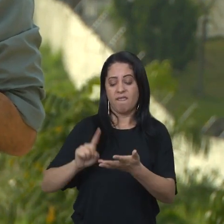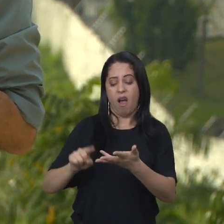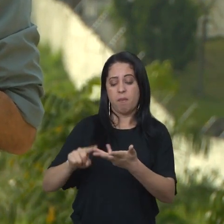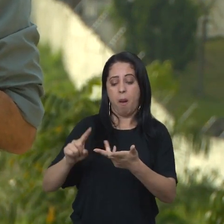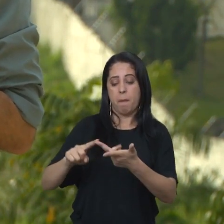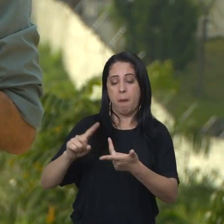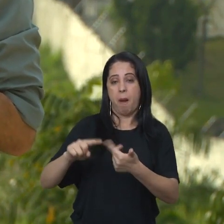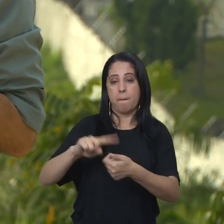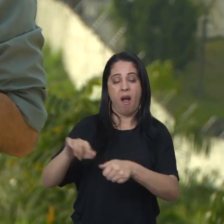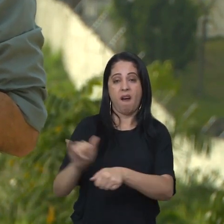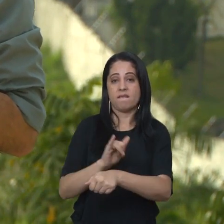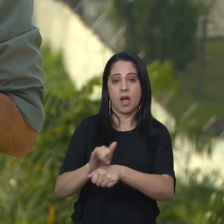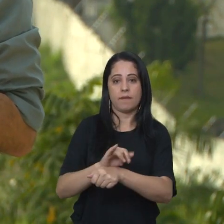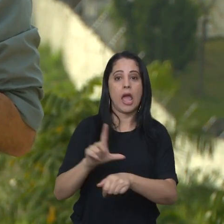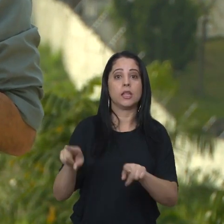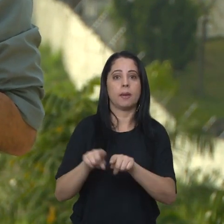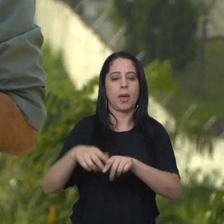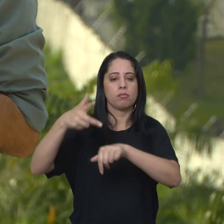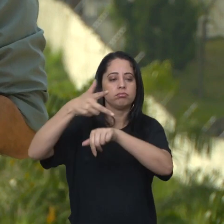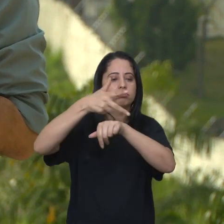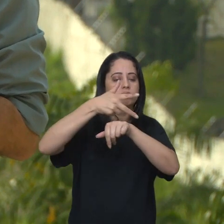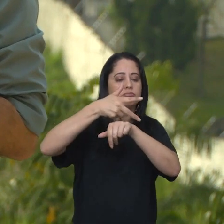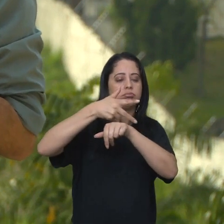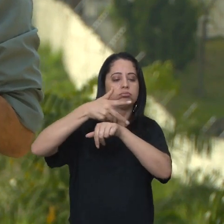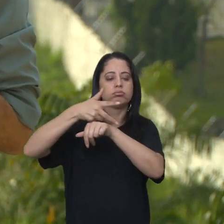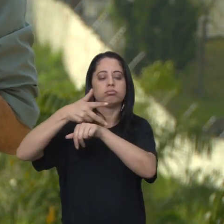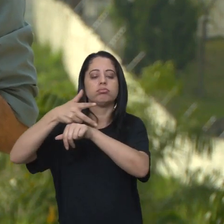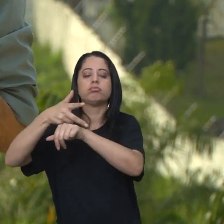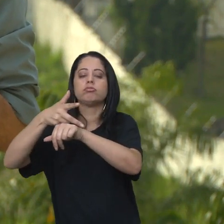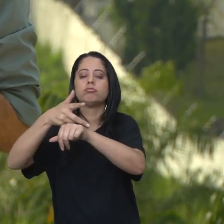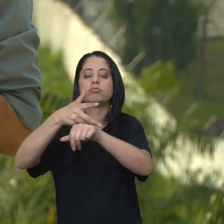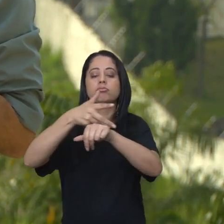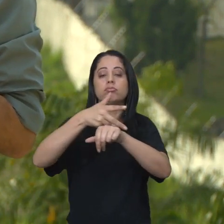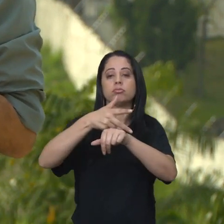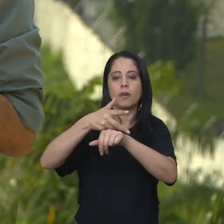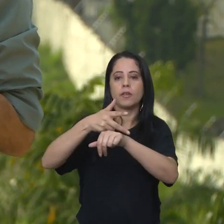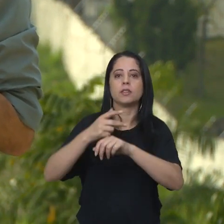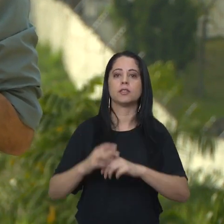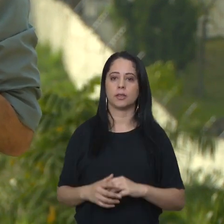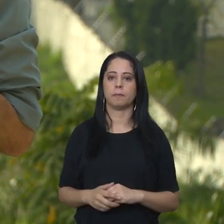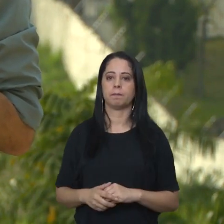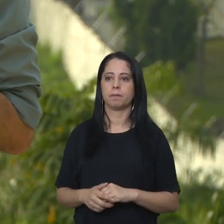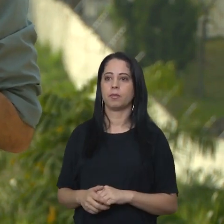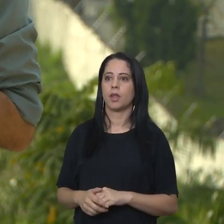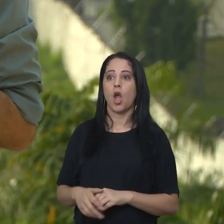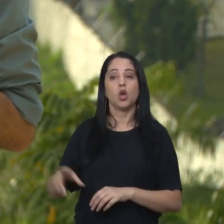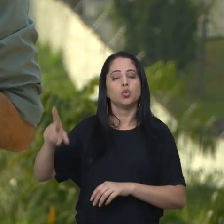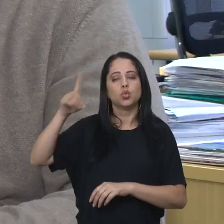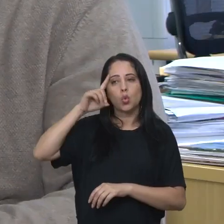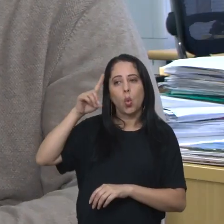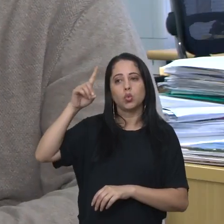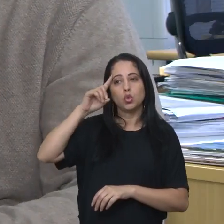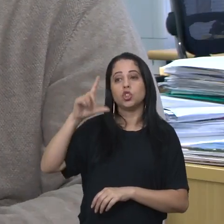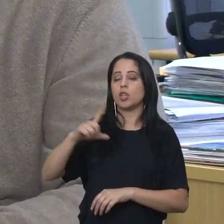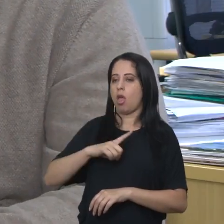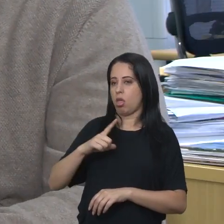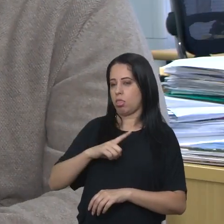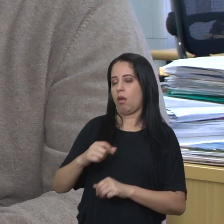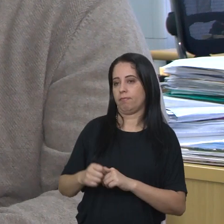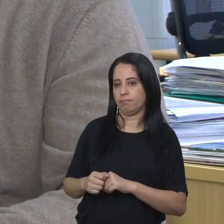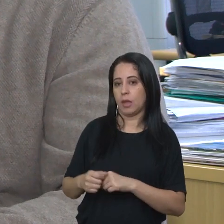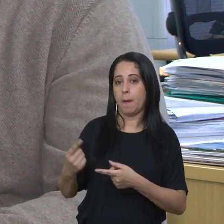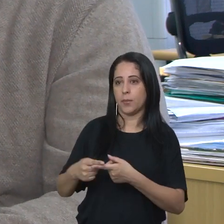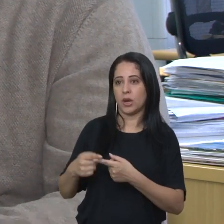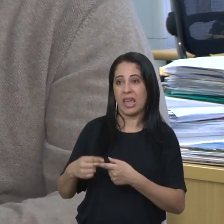de diversas ferramentas para fiscalização, como imagens de satélite, que fazem um mapeamento dessas áreas. É uma lida diária,